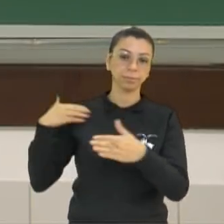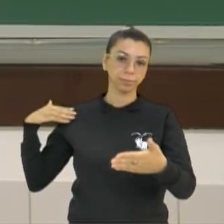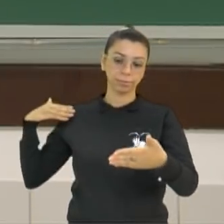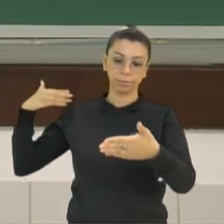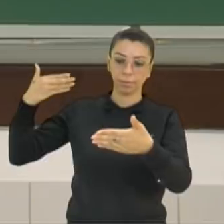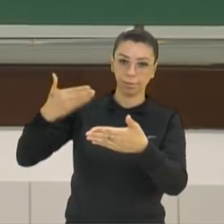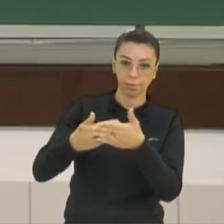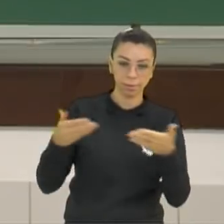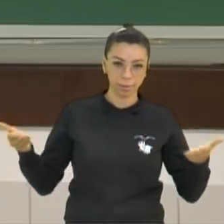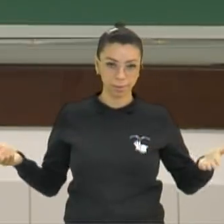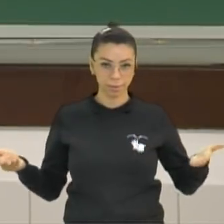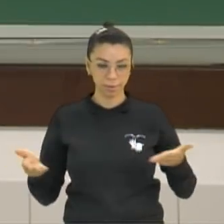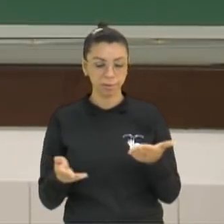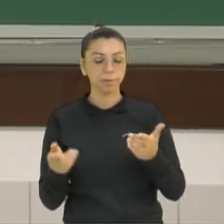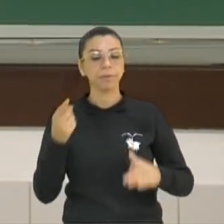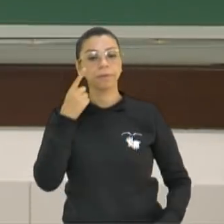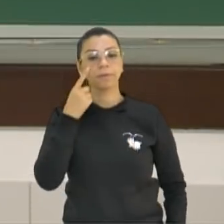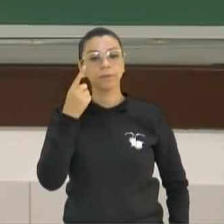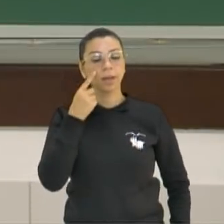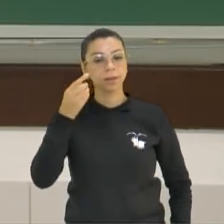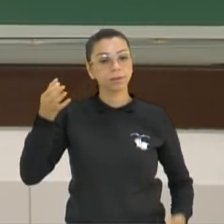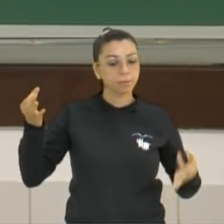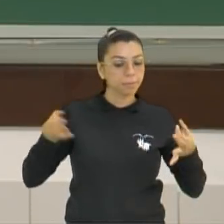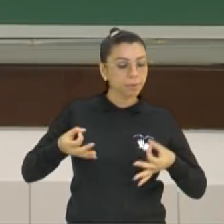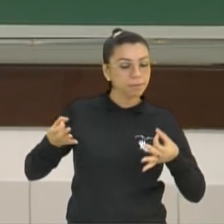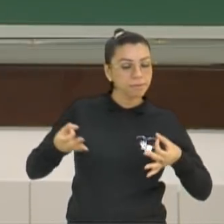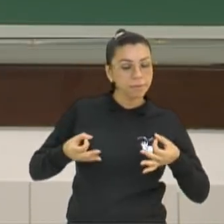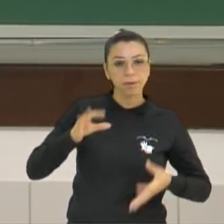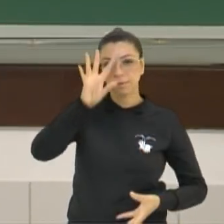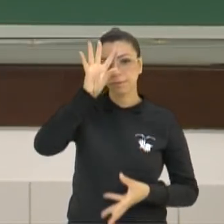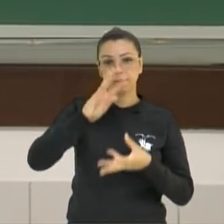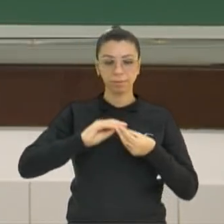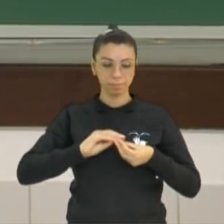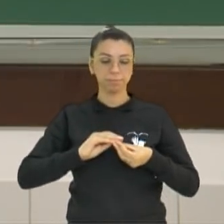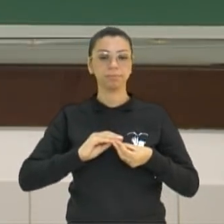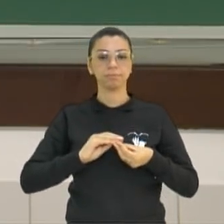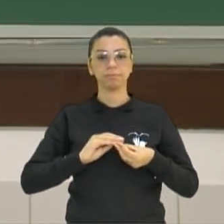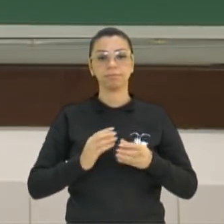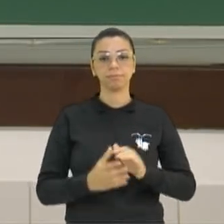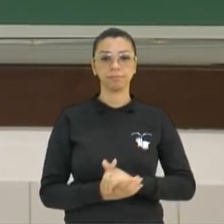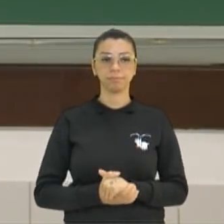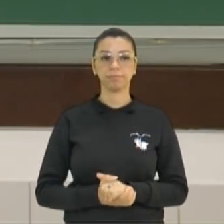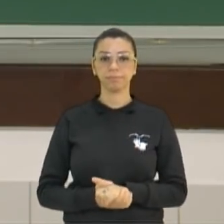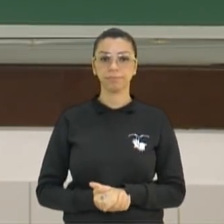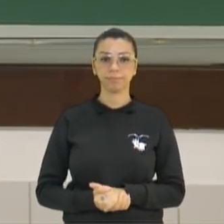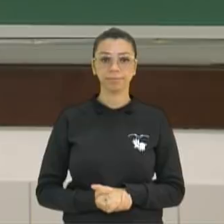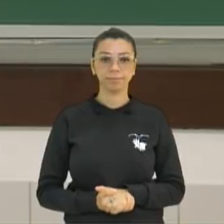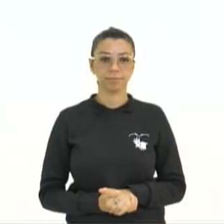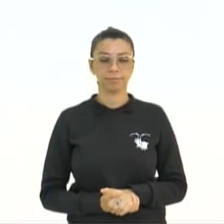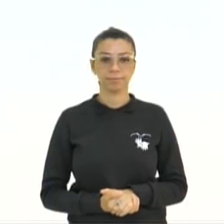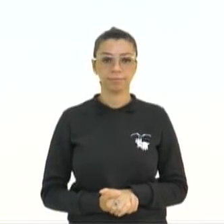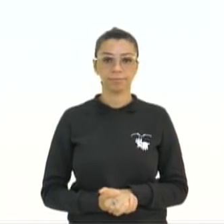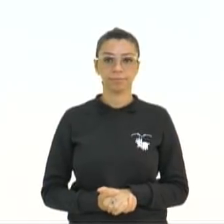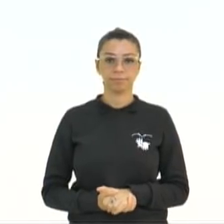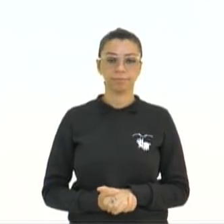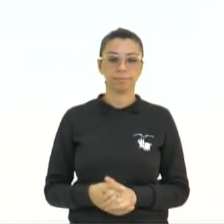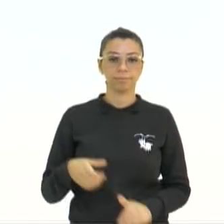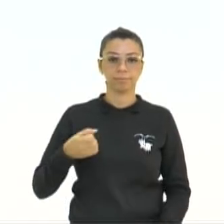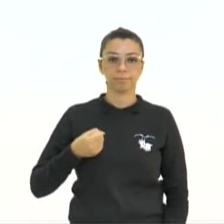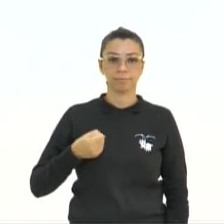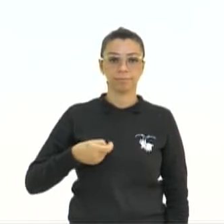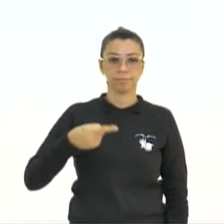gente aprendeu, ver se está tudo certinho, se a gente entendeu. Vamos lá, então? Let's go! Número